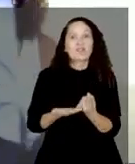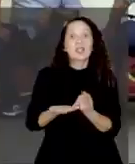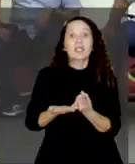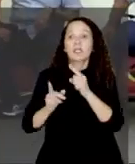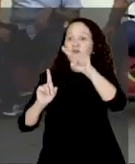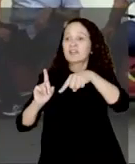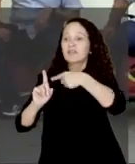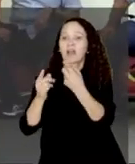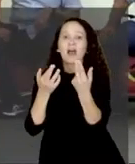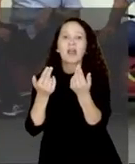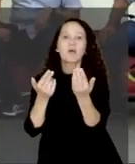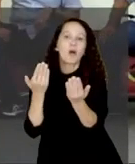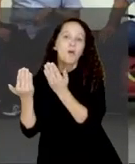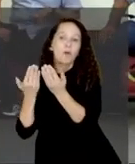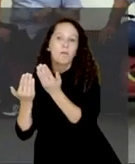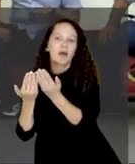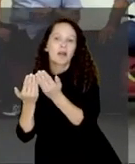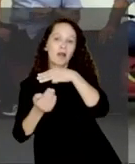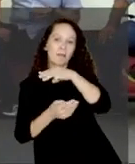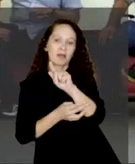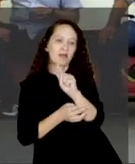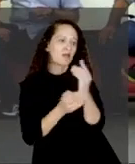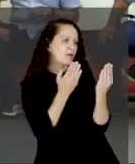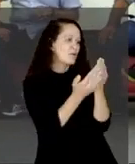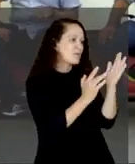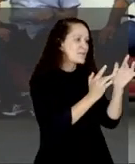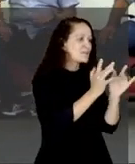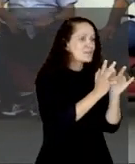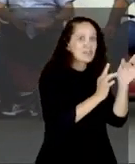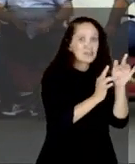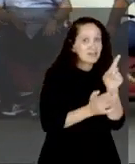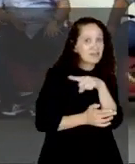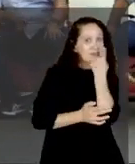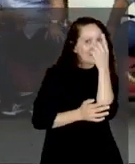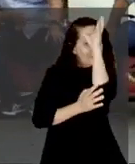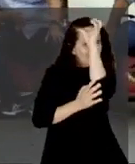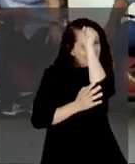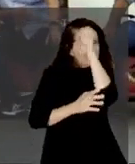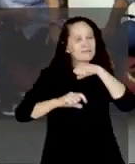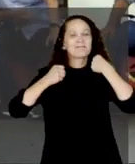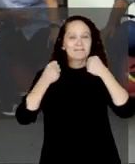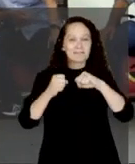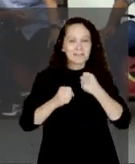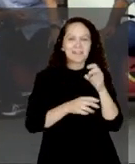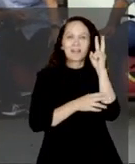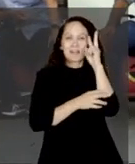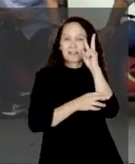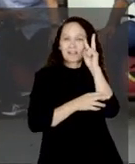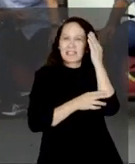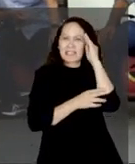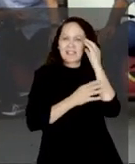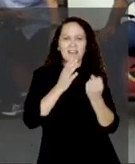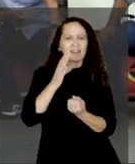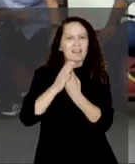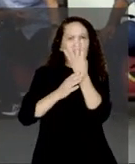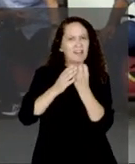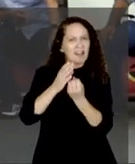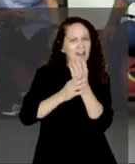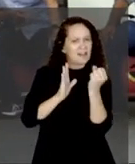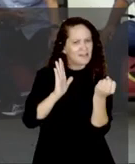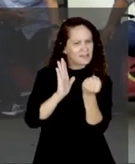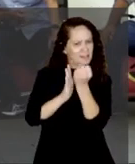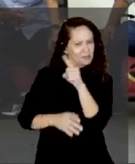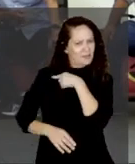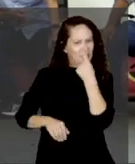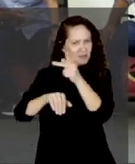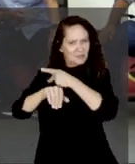da Marinha, que era o comandante na época, foi pedir para o ministro Celso Jobim se eu não podia adiar,